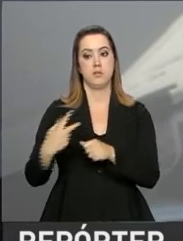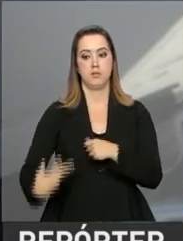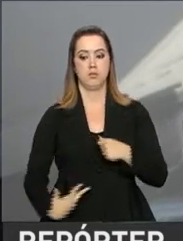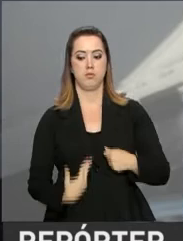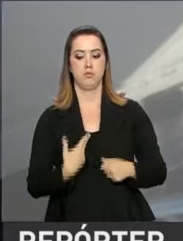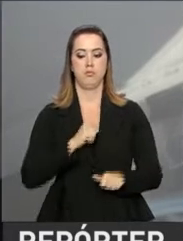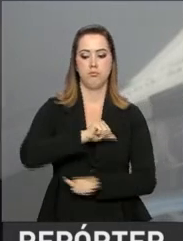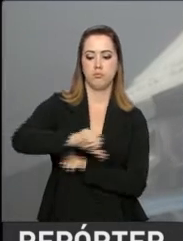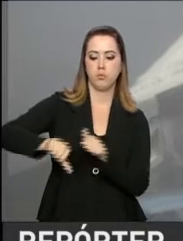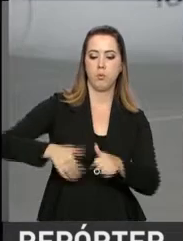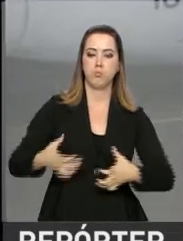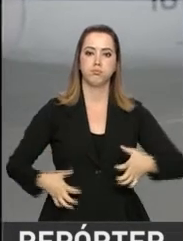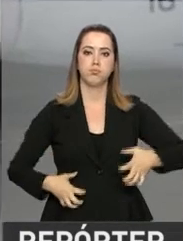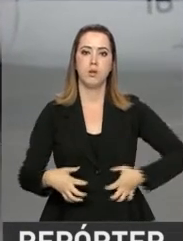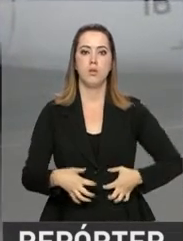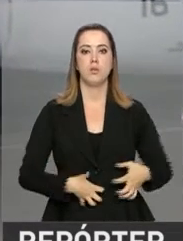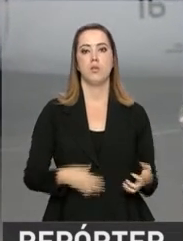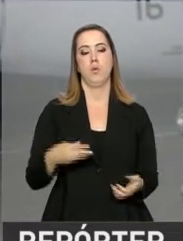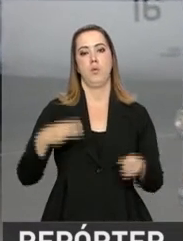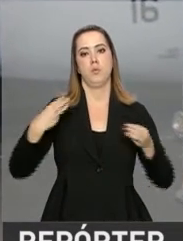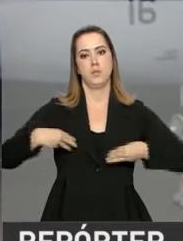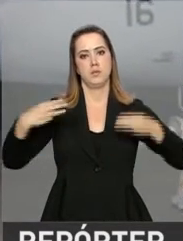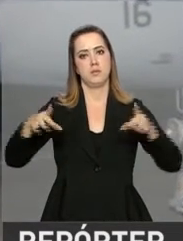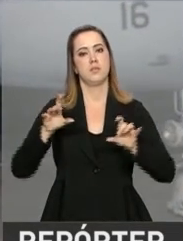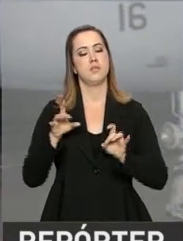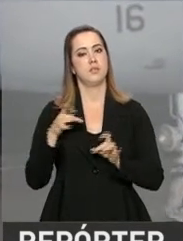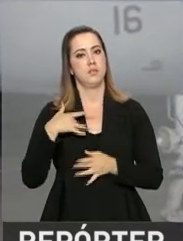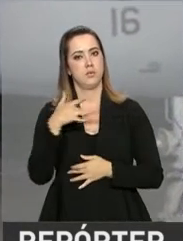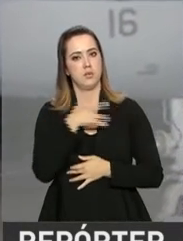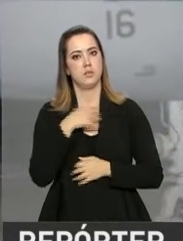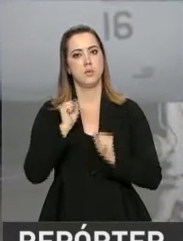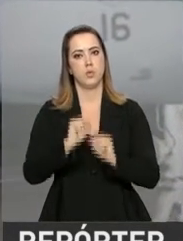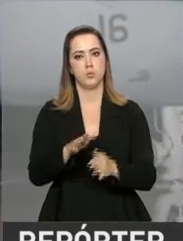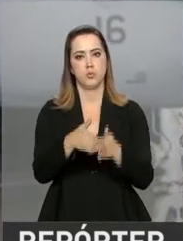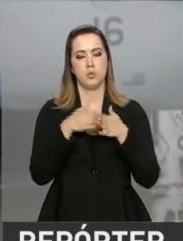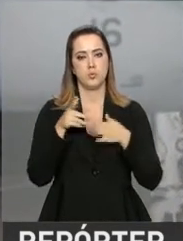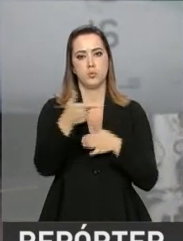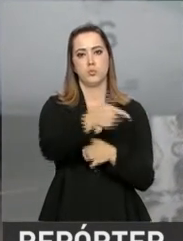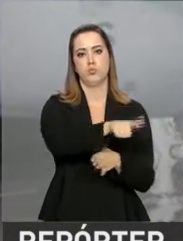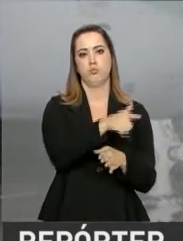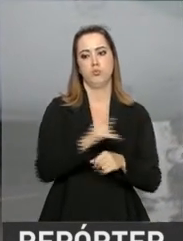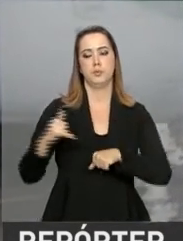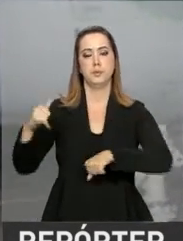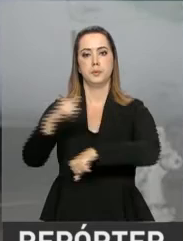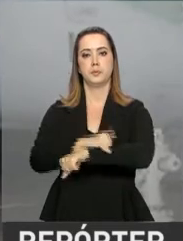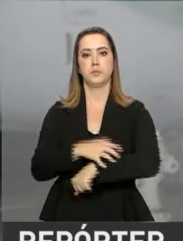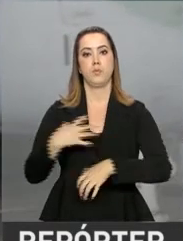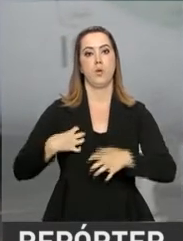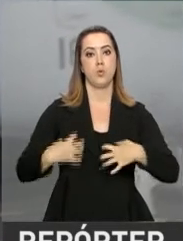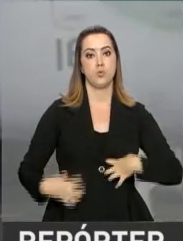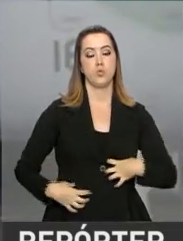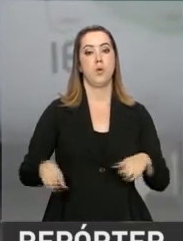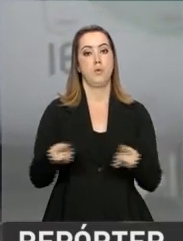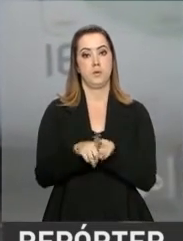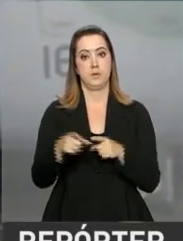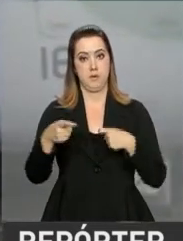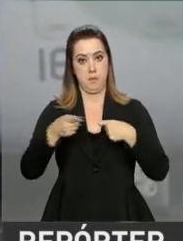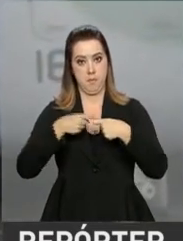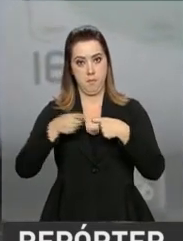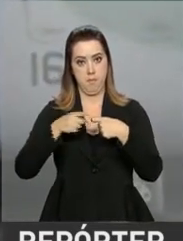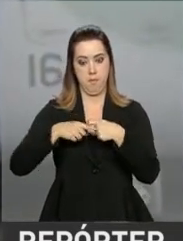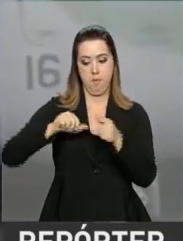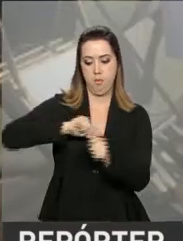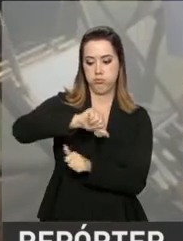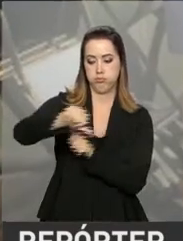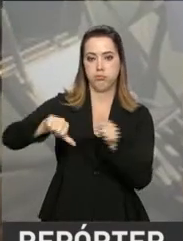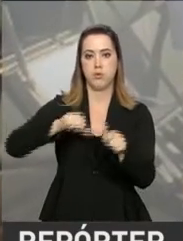caso de necessidade o ministério da saúde pode requisitar aviões adicionais à força aérea os órgãos e equipes médicas são transportados